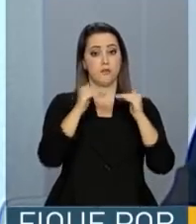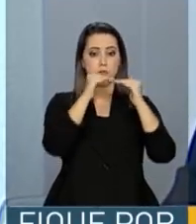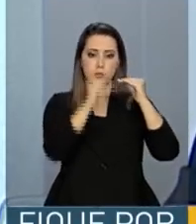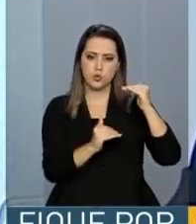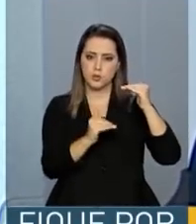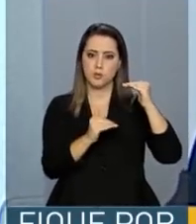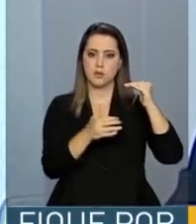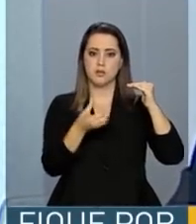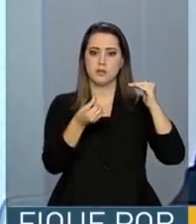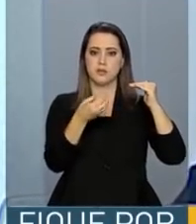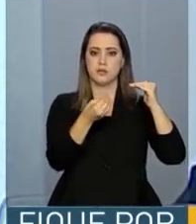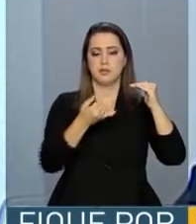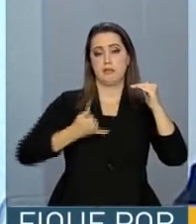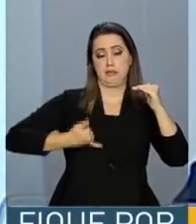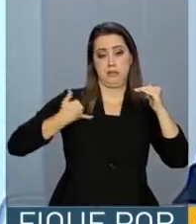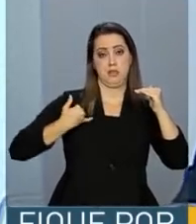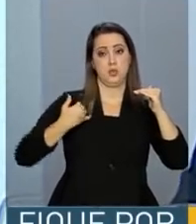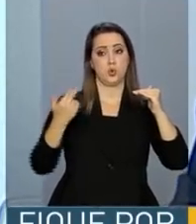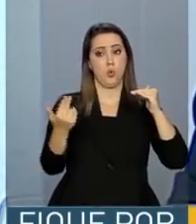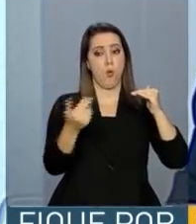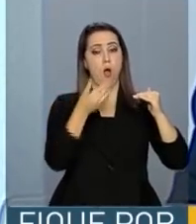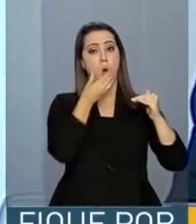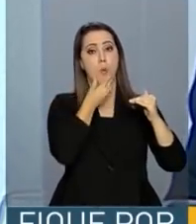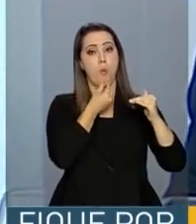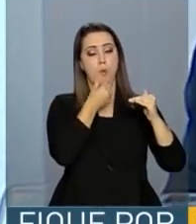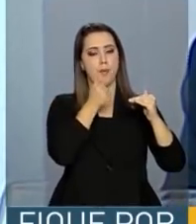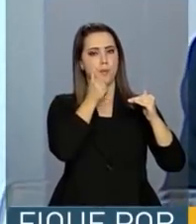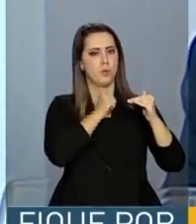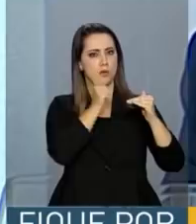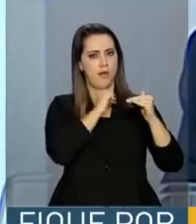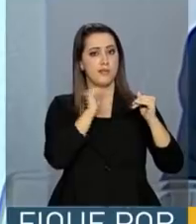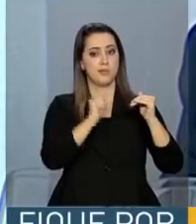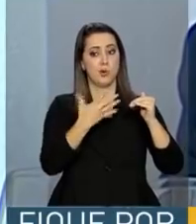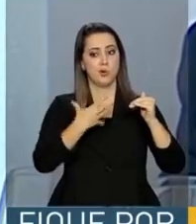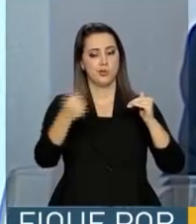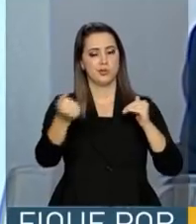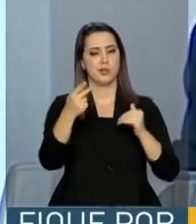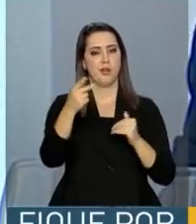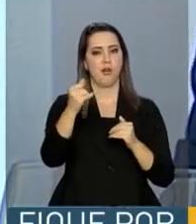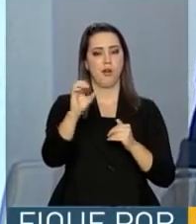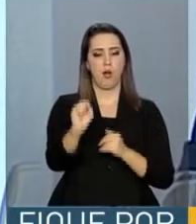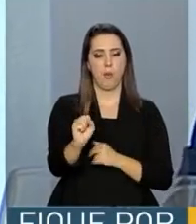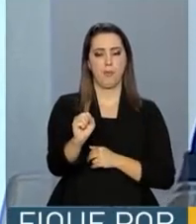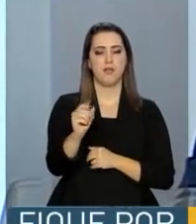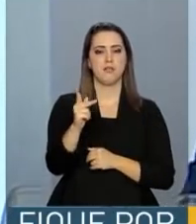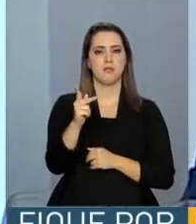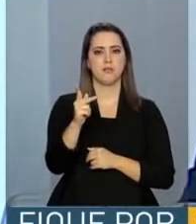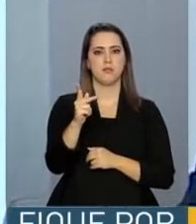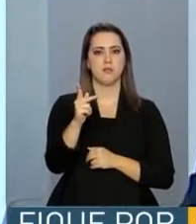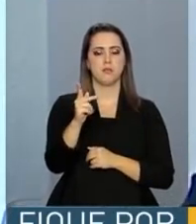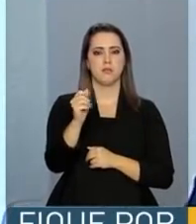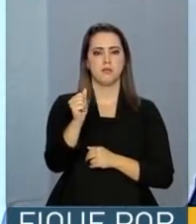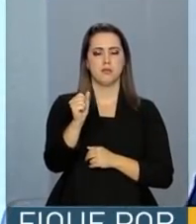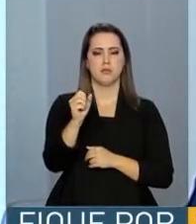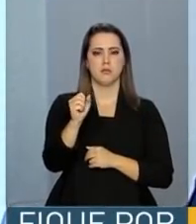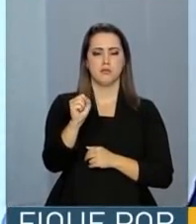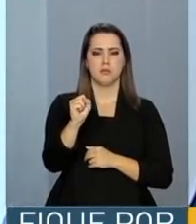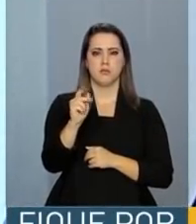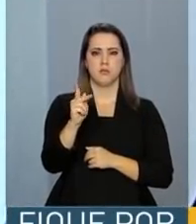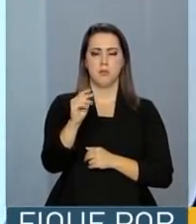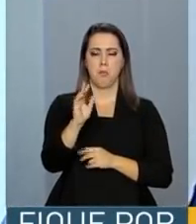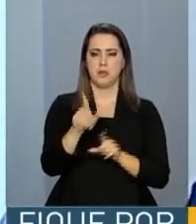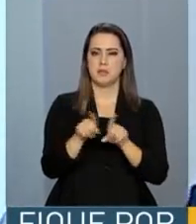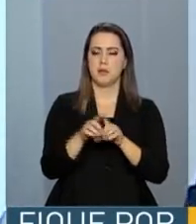tanto o homem como mulher agora na nova medida provisória vamos reduzir para 60 anos exatamente para que possam sacar cerca de